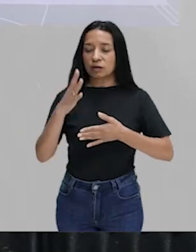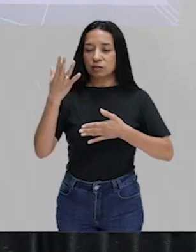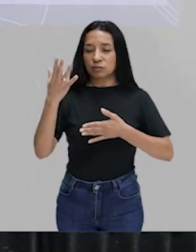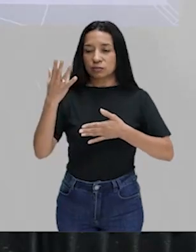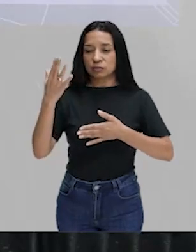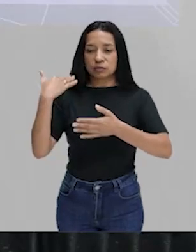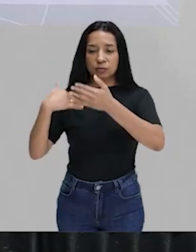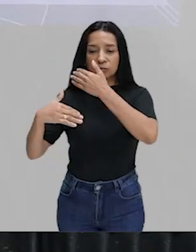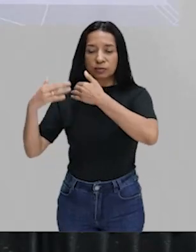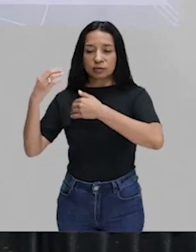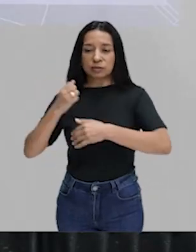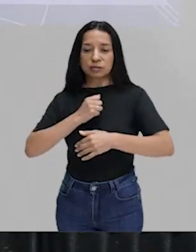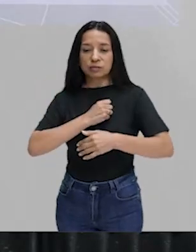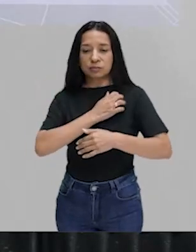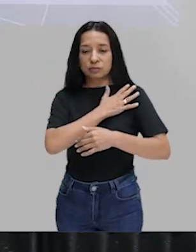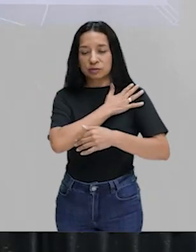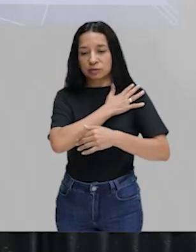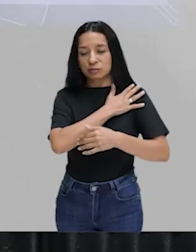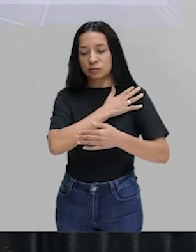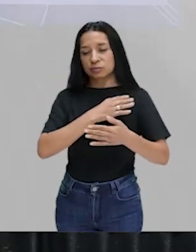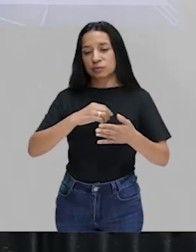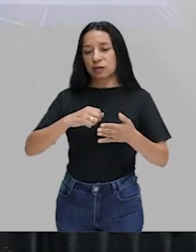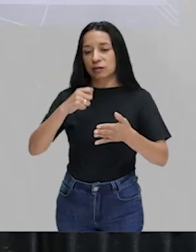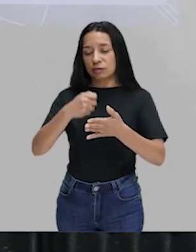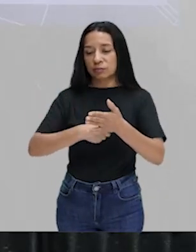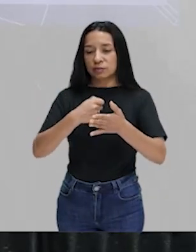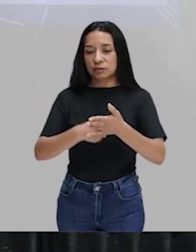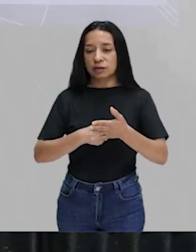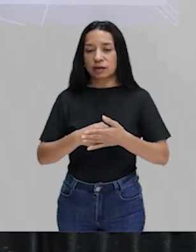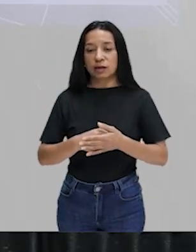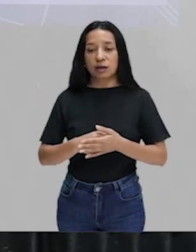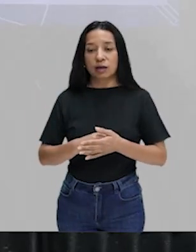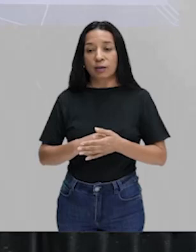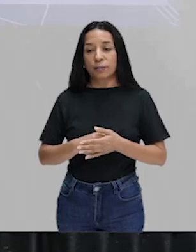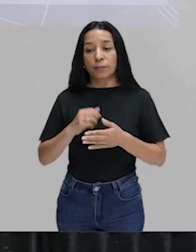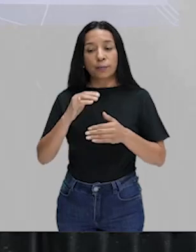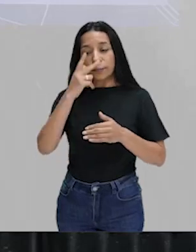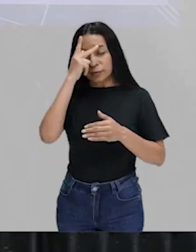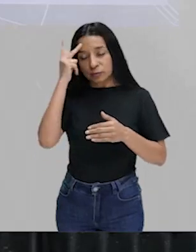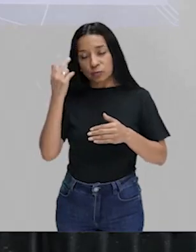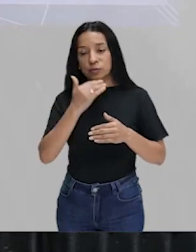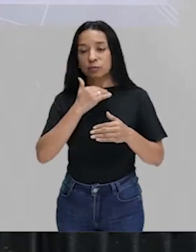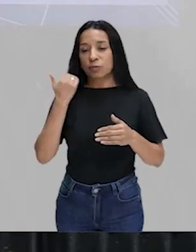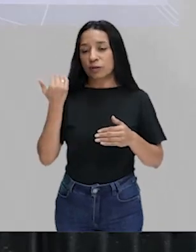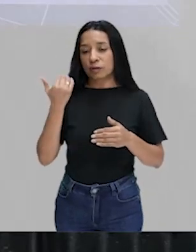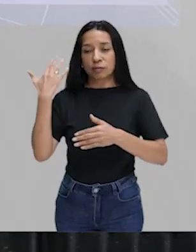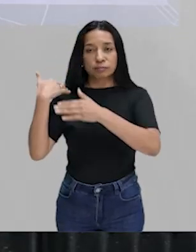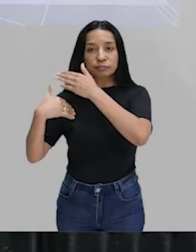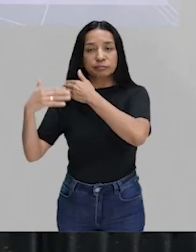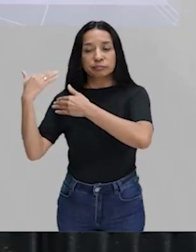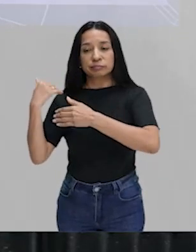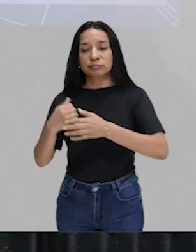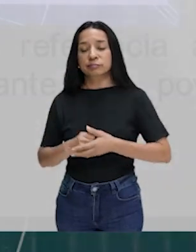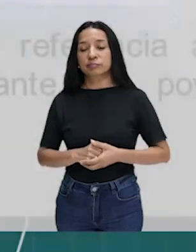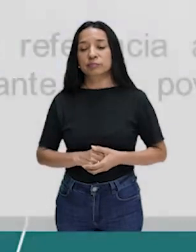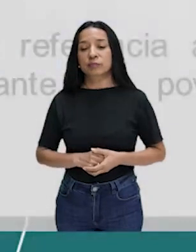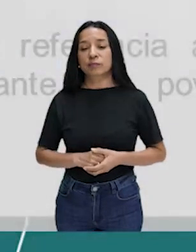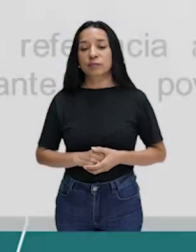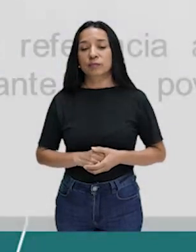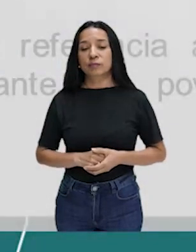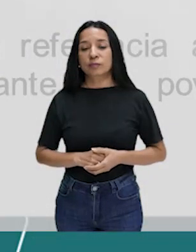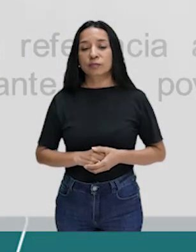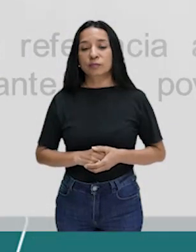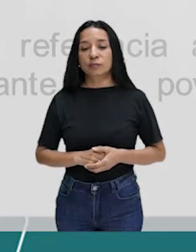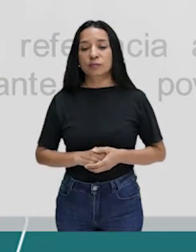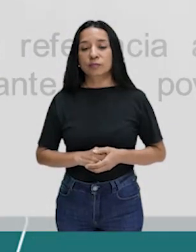nesse período. Tortura, muita gente morreu, inclusive, nessa época, certo? O bêbado com